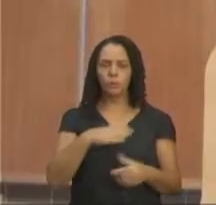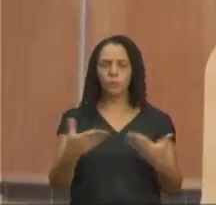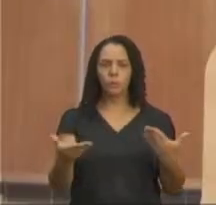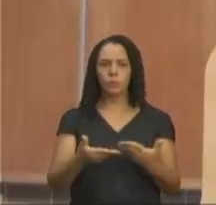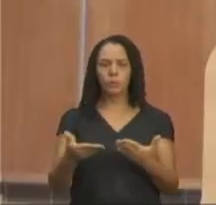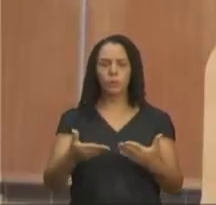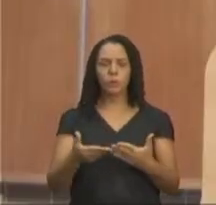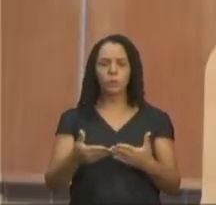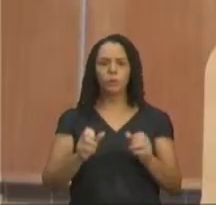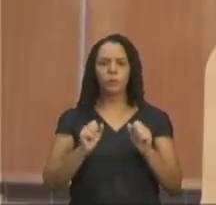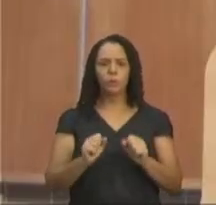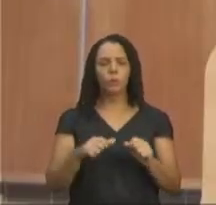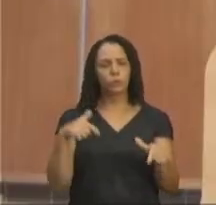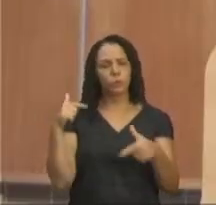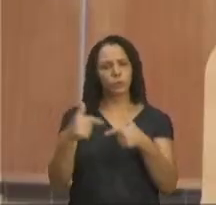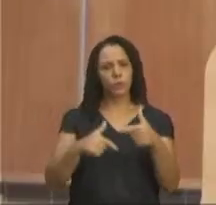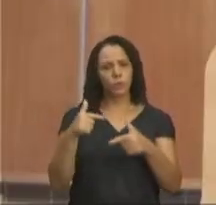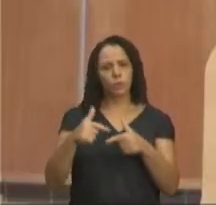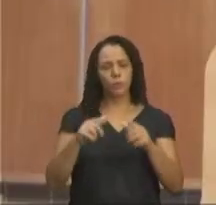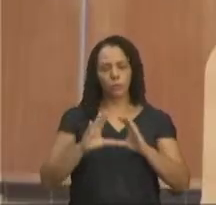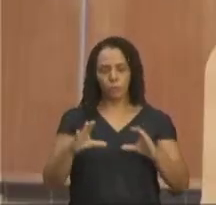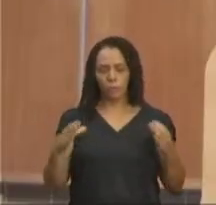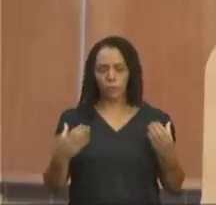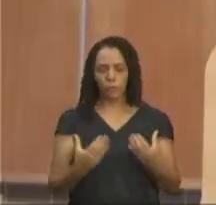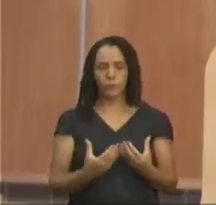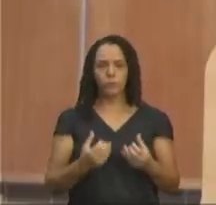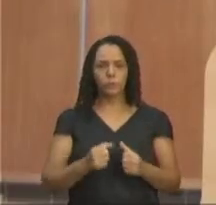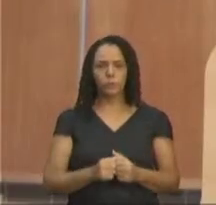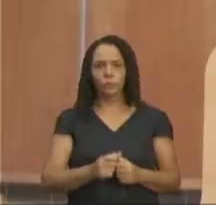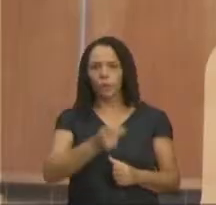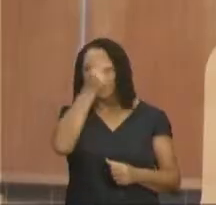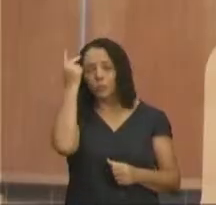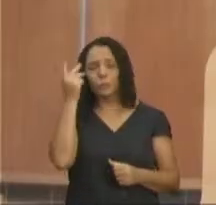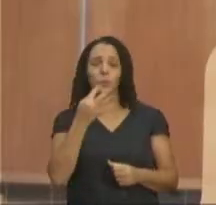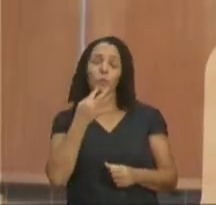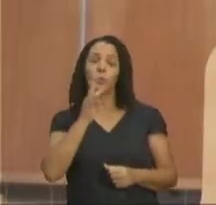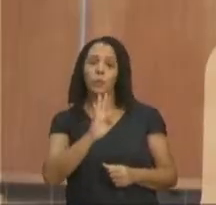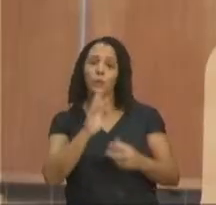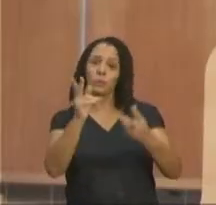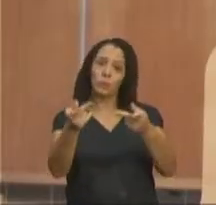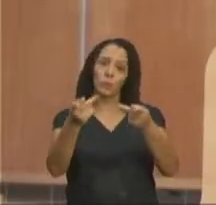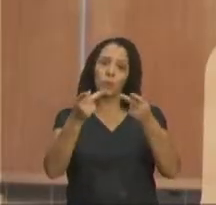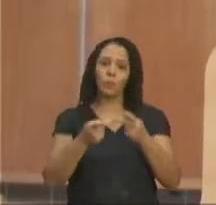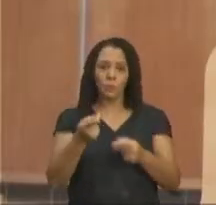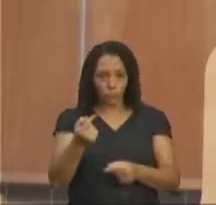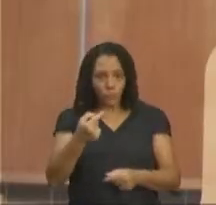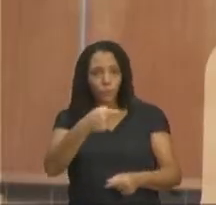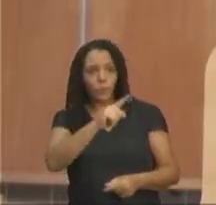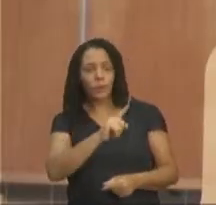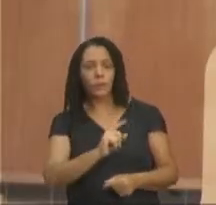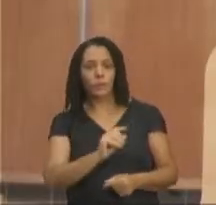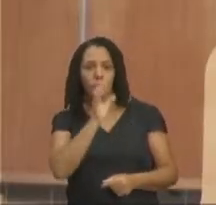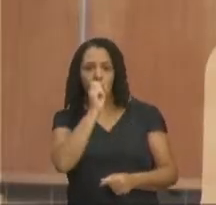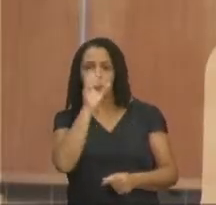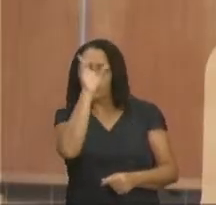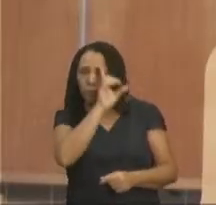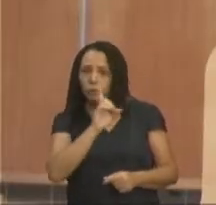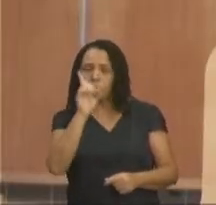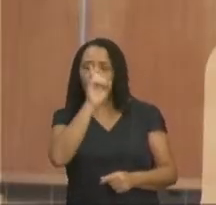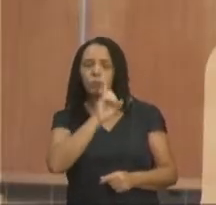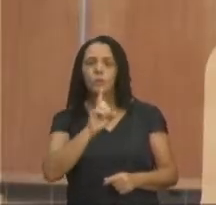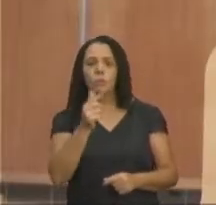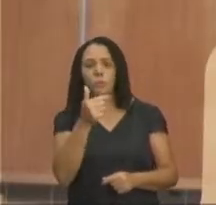pode prestar esse trabalho para a comunidade. Quem ainda não conhece, eu convido para estar indo lá aos finais de semana, meio de